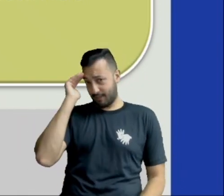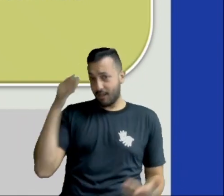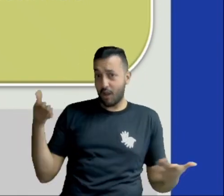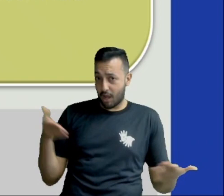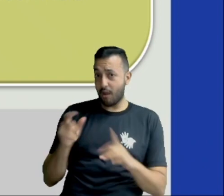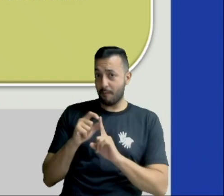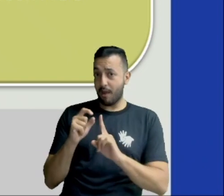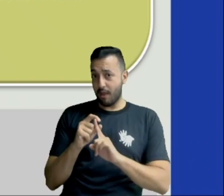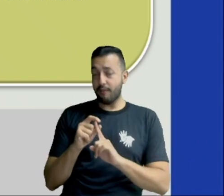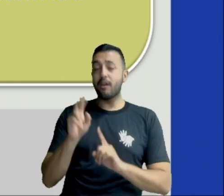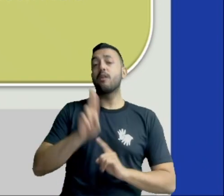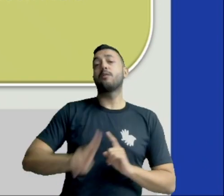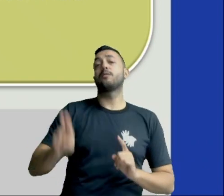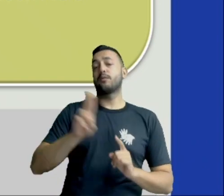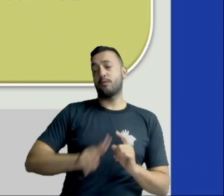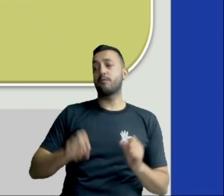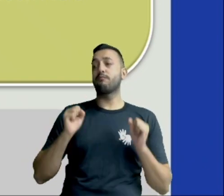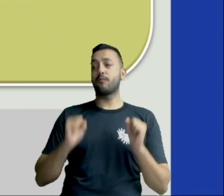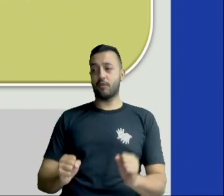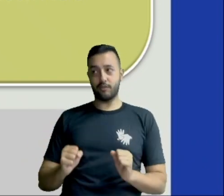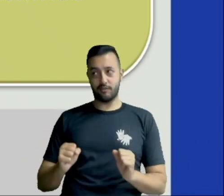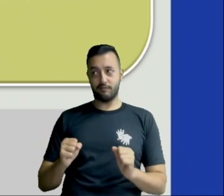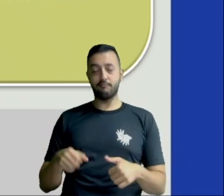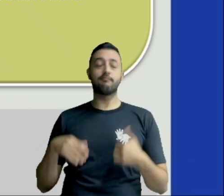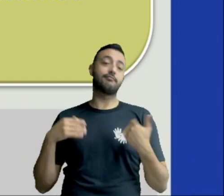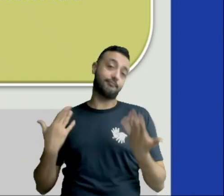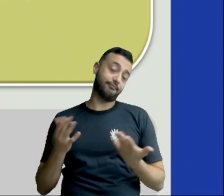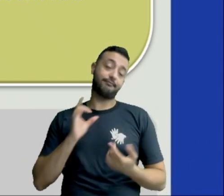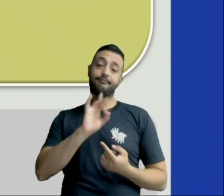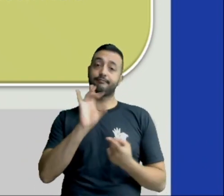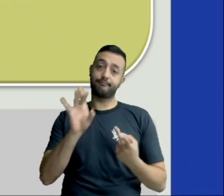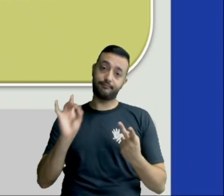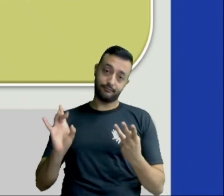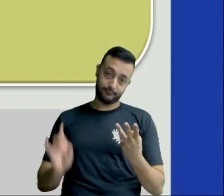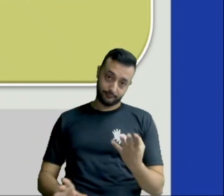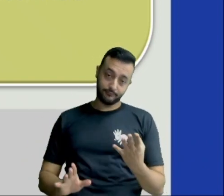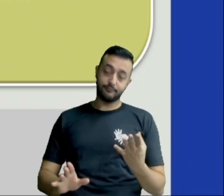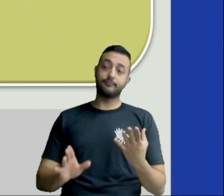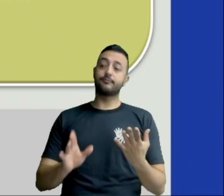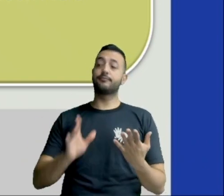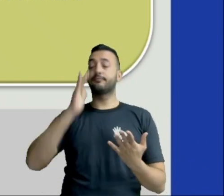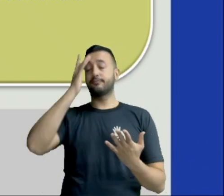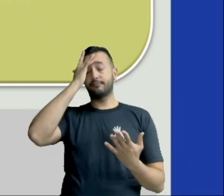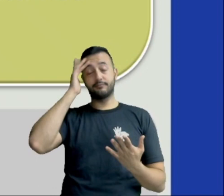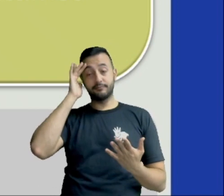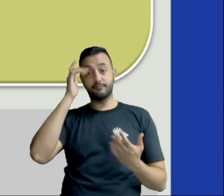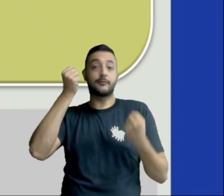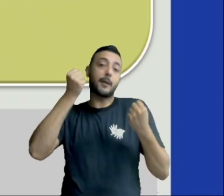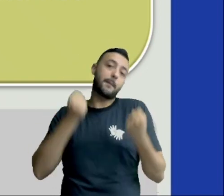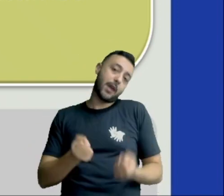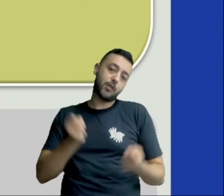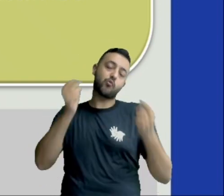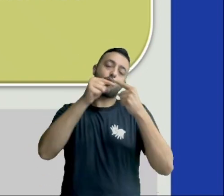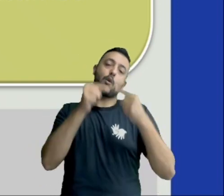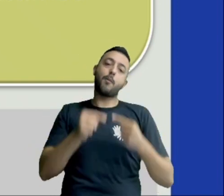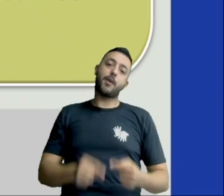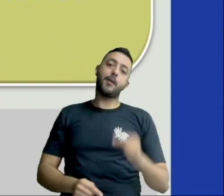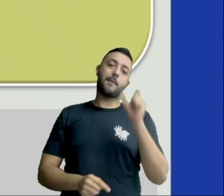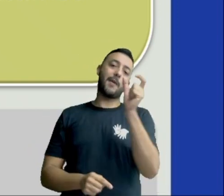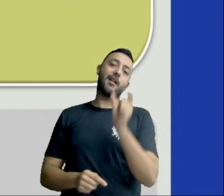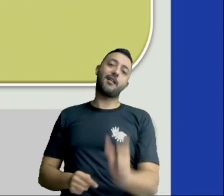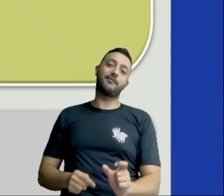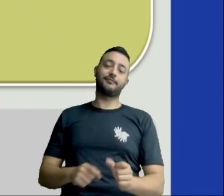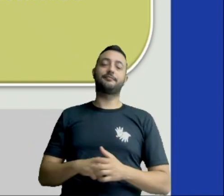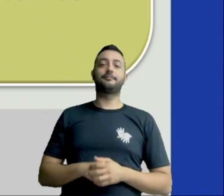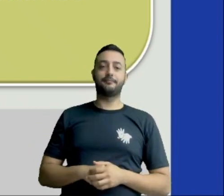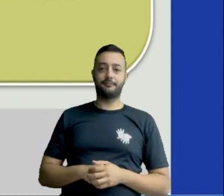e o uso que a gente pode fazer? Então, para cada tipo de pessoa, com relação a peso, nós temos uma palavra